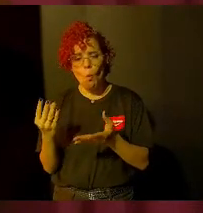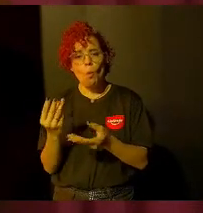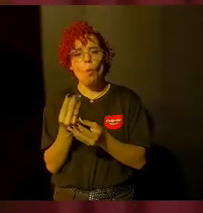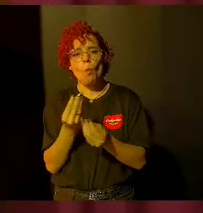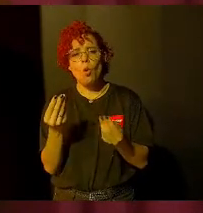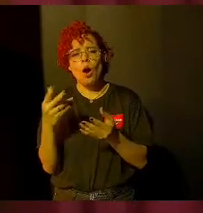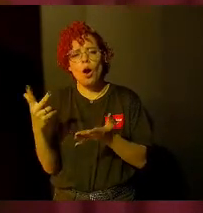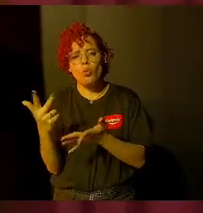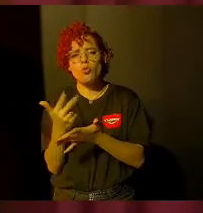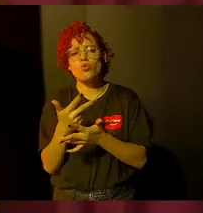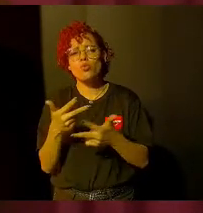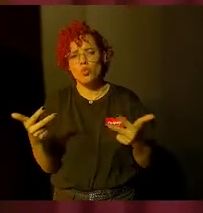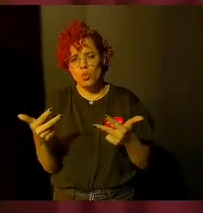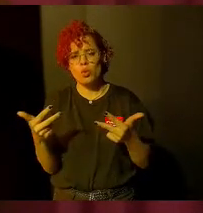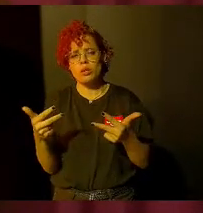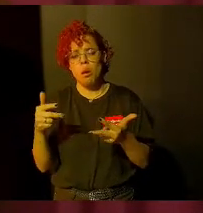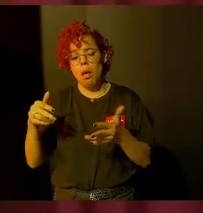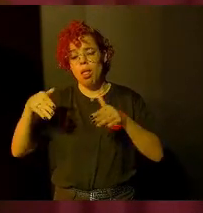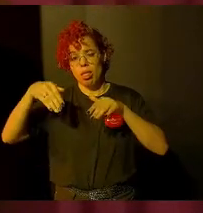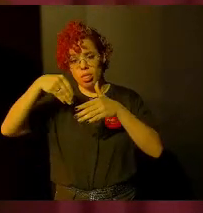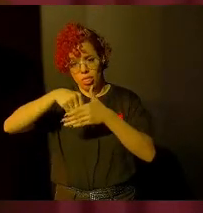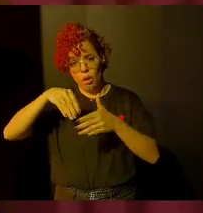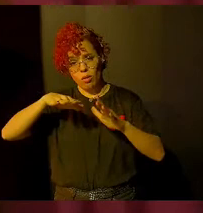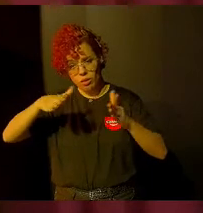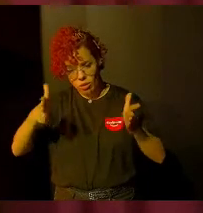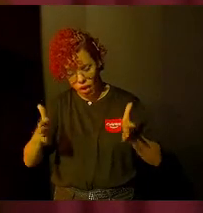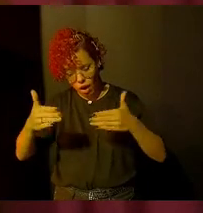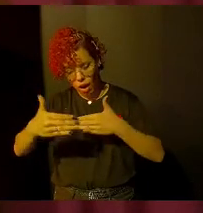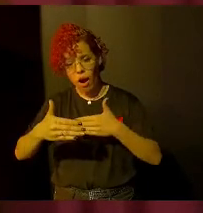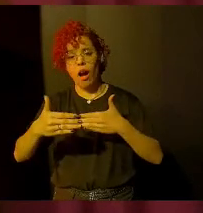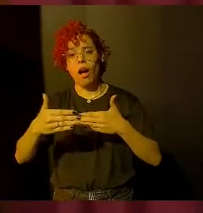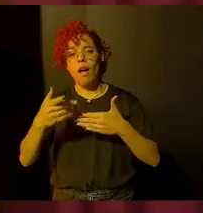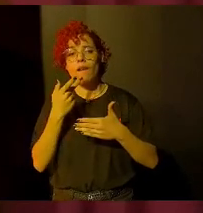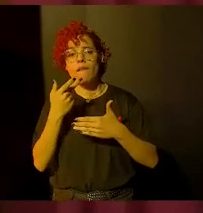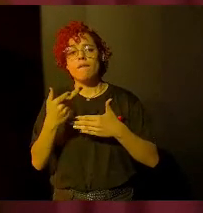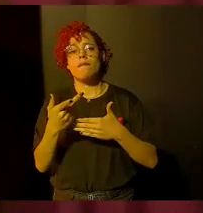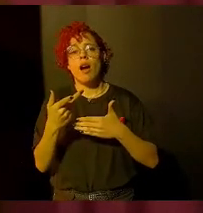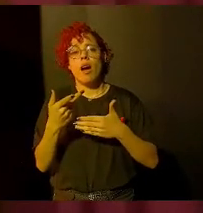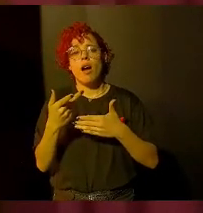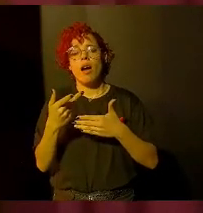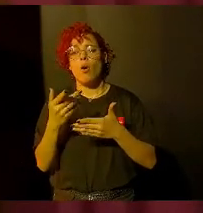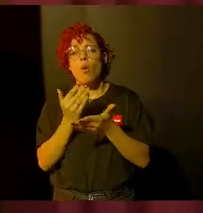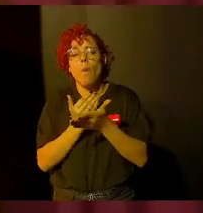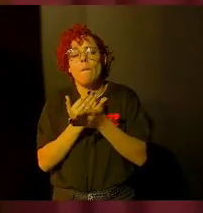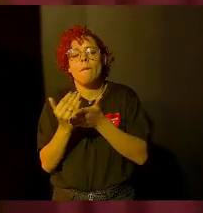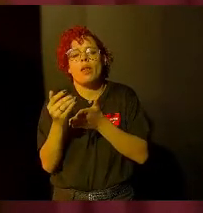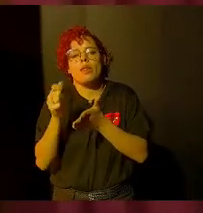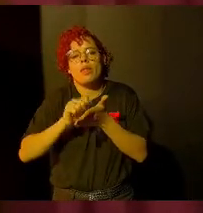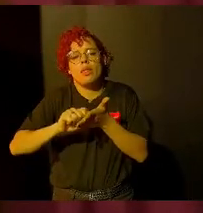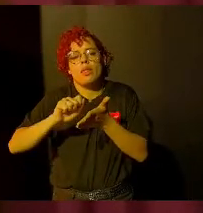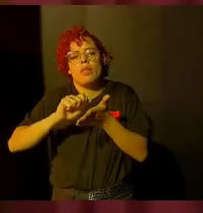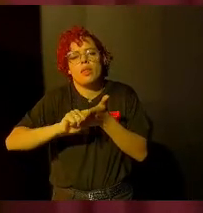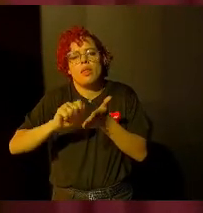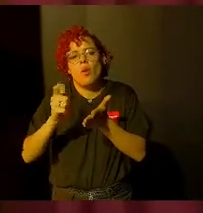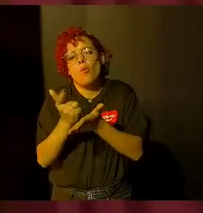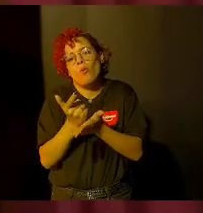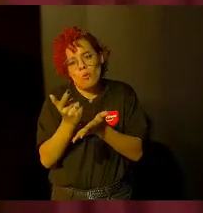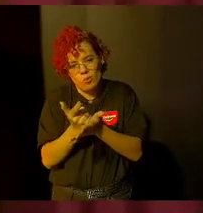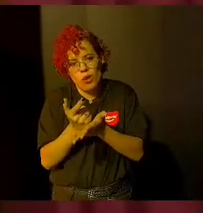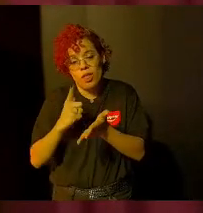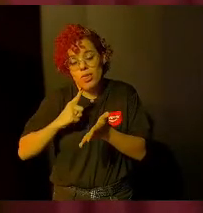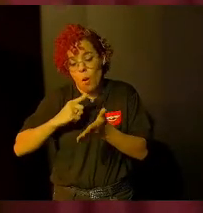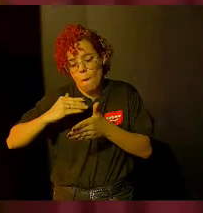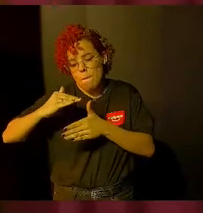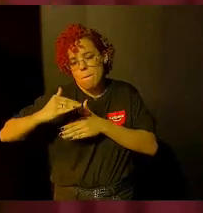livro ele vai falando desse processo né como é que essa história Aliás ele quer escrever um livro antes né ele encontra a história bom tem um processo